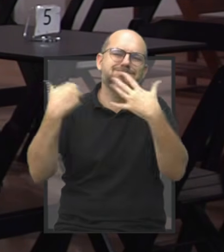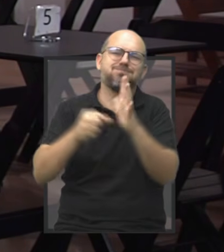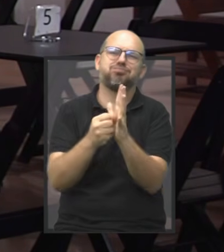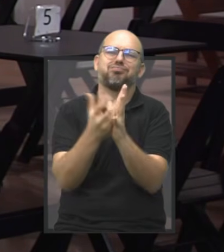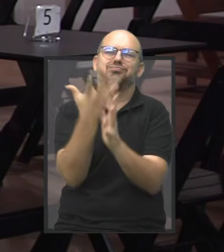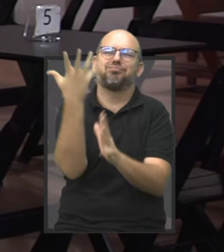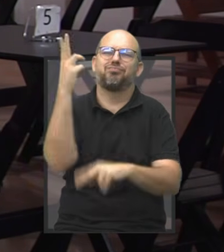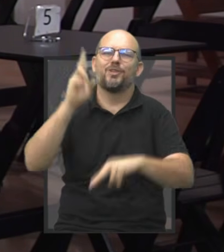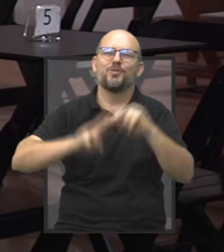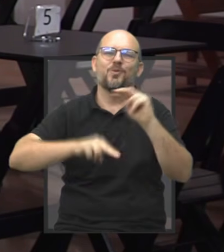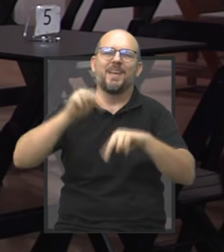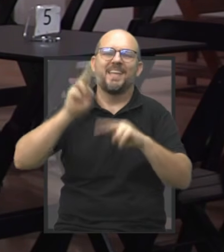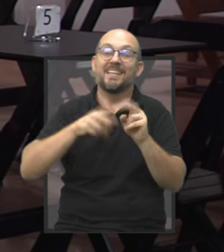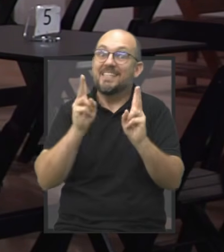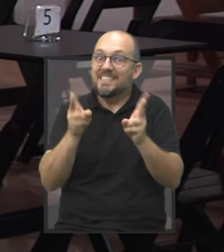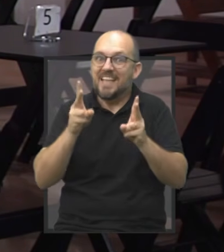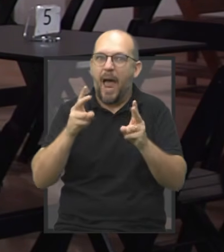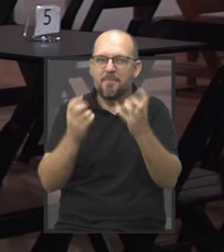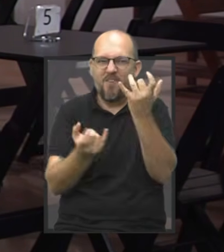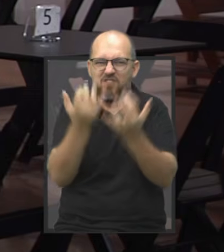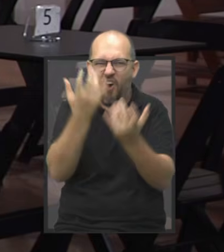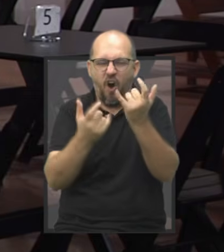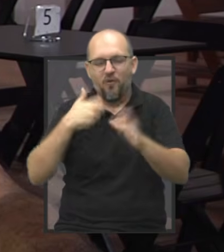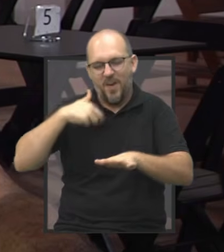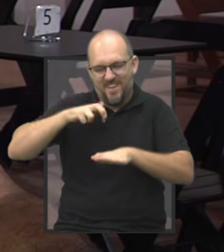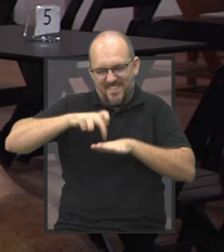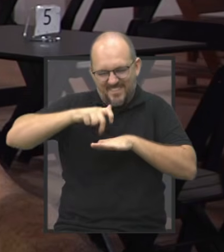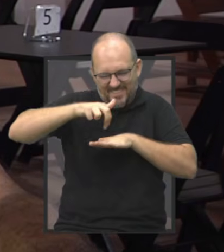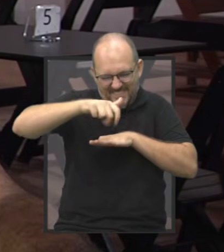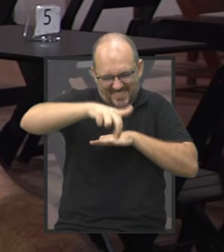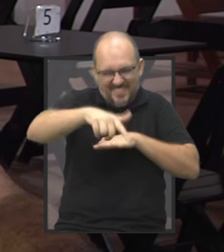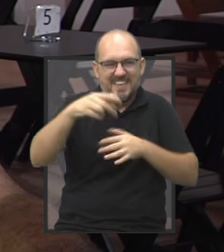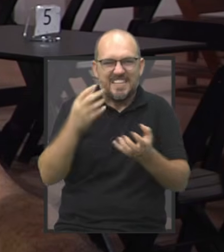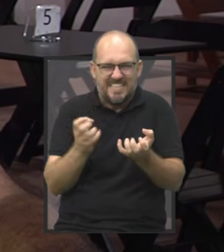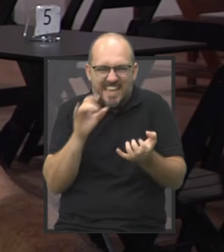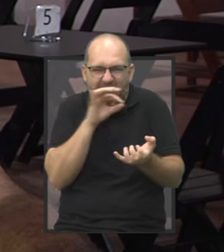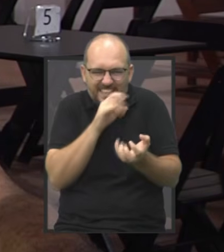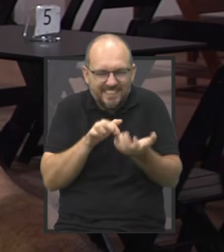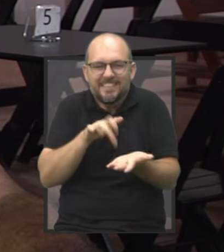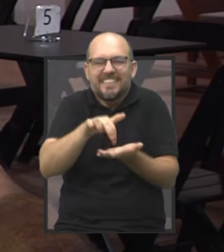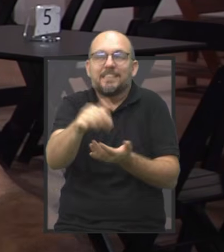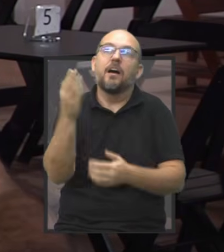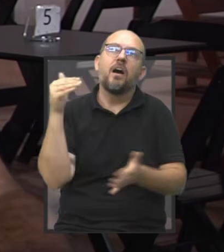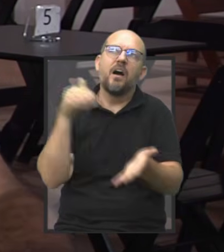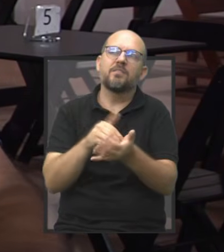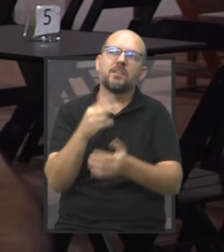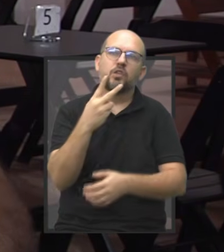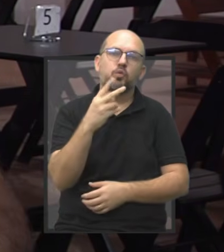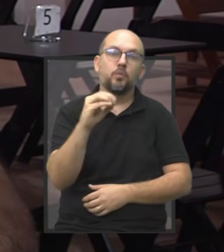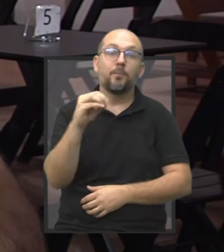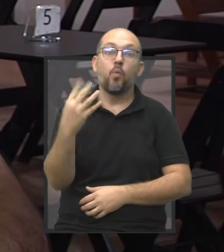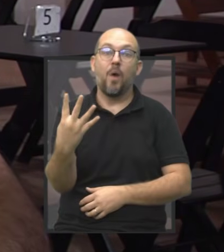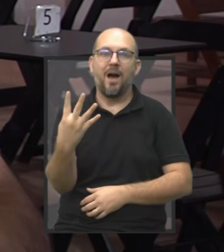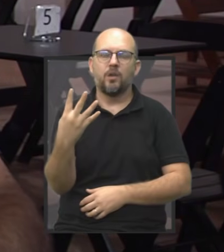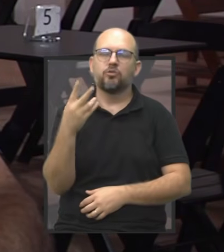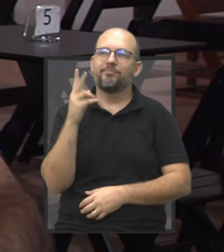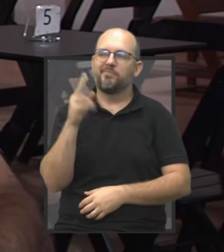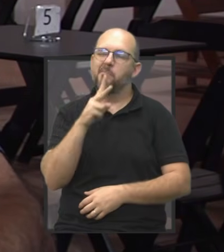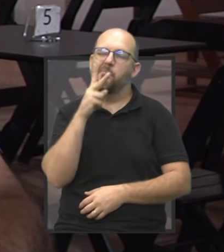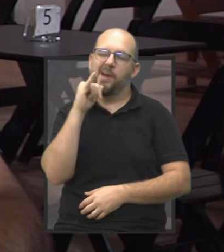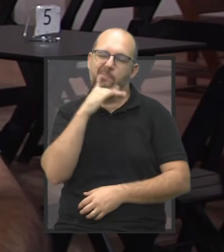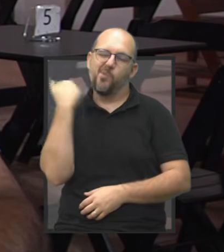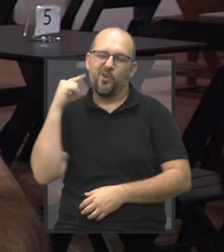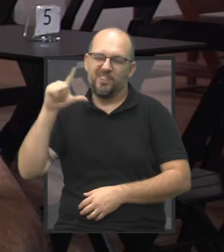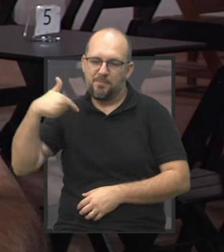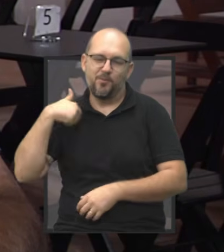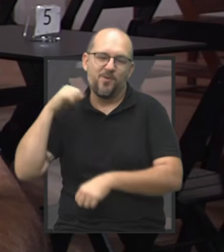anos, mas um monte, sempre passei fogueira. Até 2004, quando meu pai faleceu, todos os anos eu